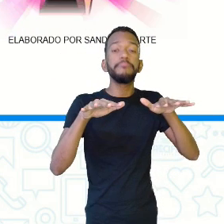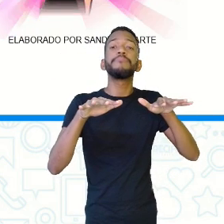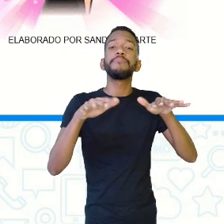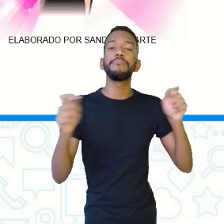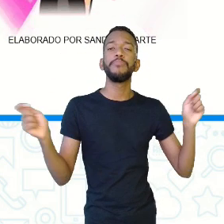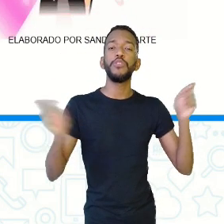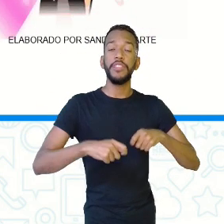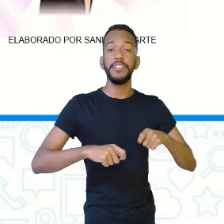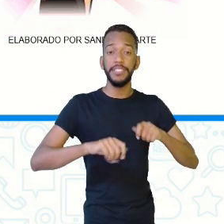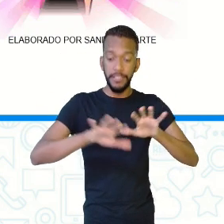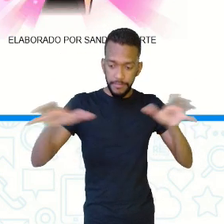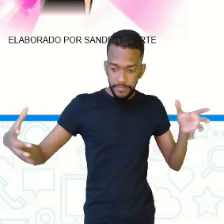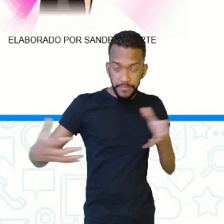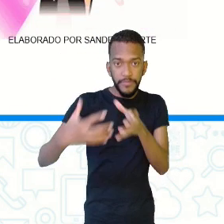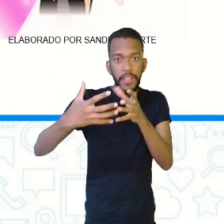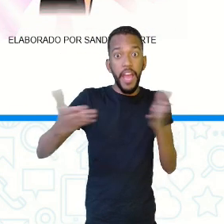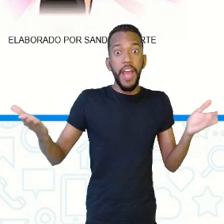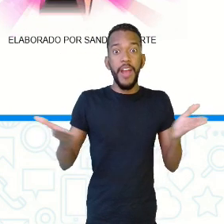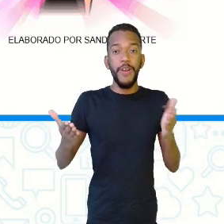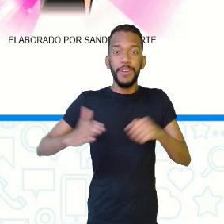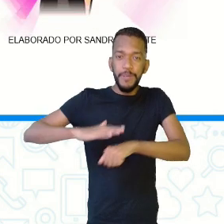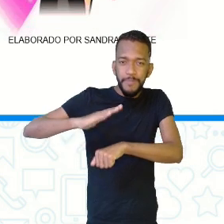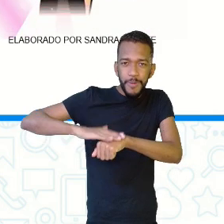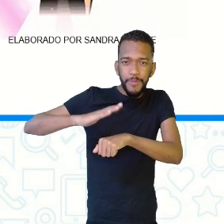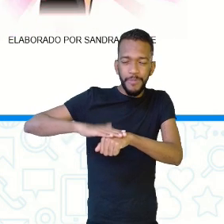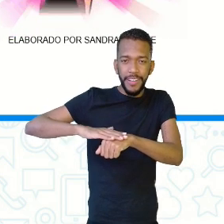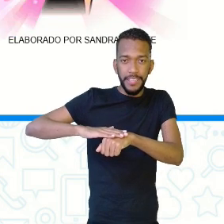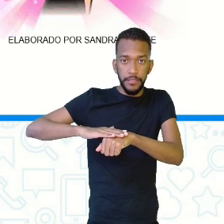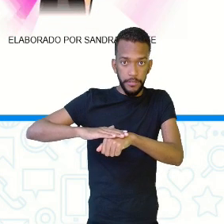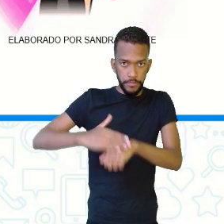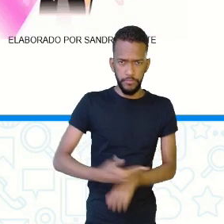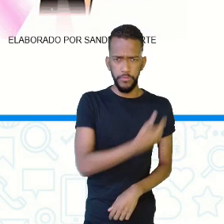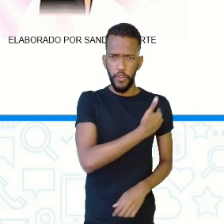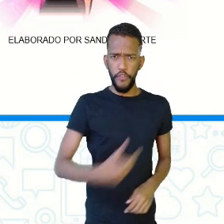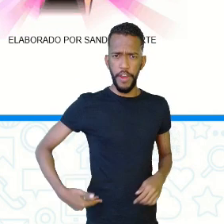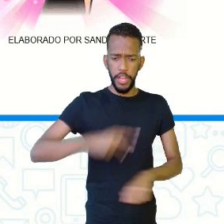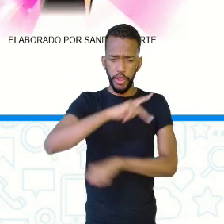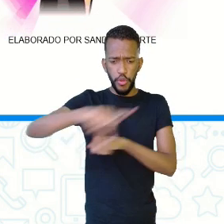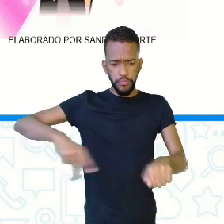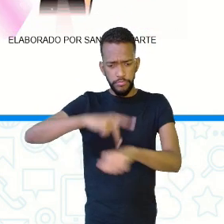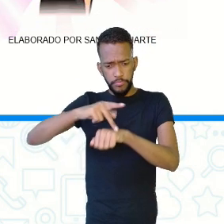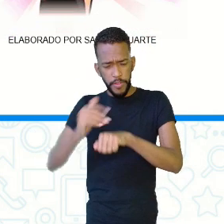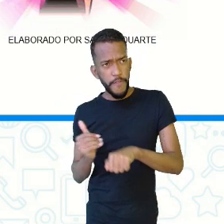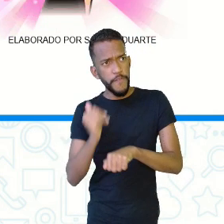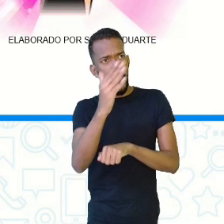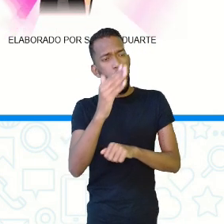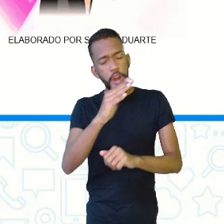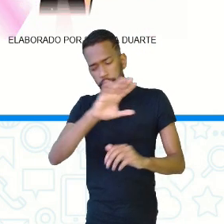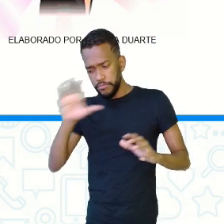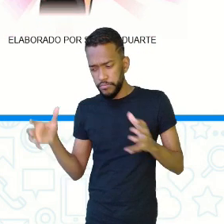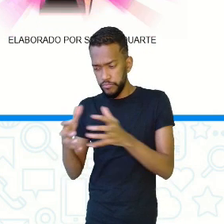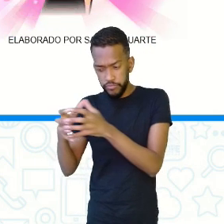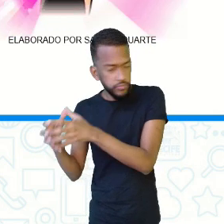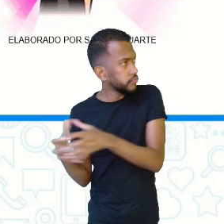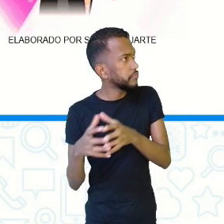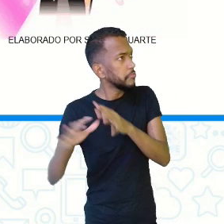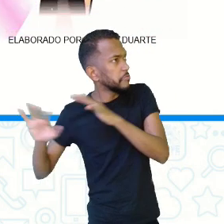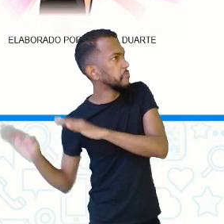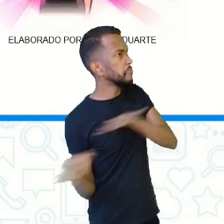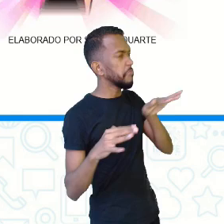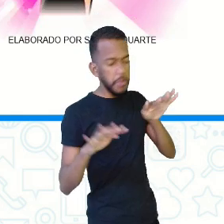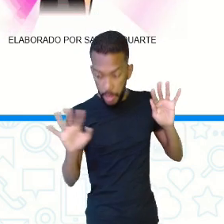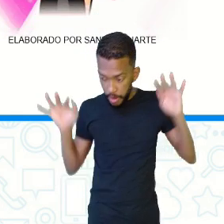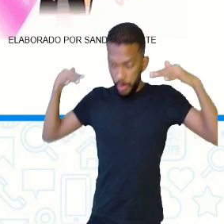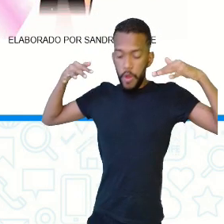Era enfim chegado o seu grande momento. Com o governador estrangeiro, mostrou-se para o antigo mundo inteiro que não